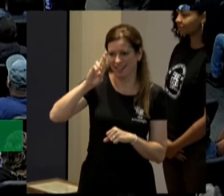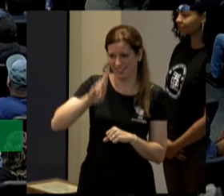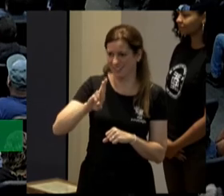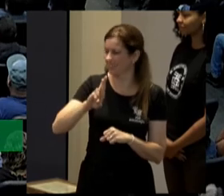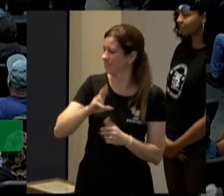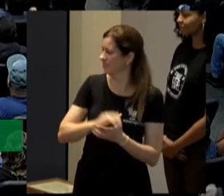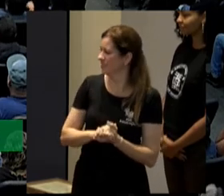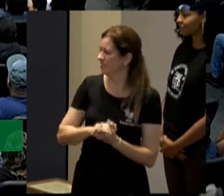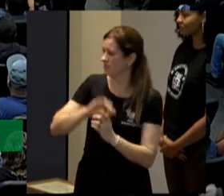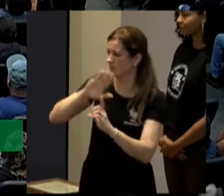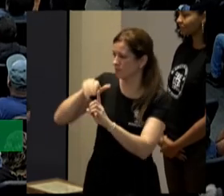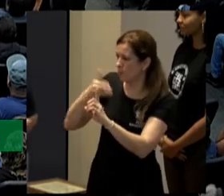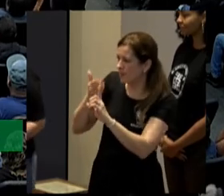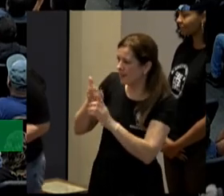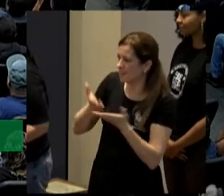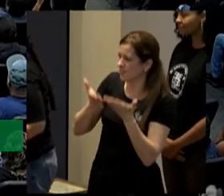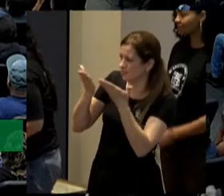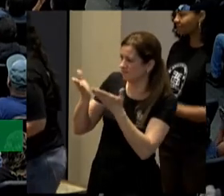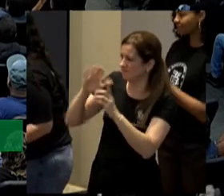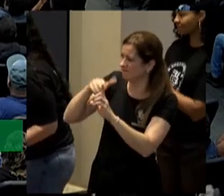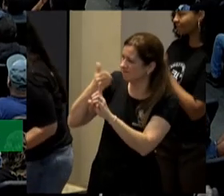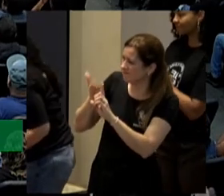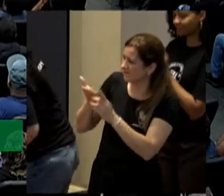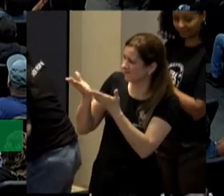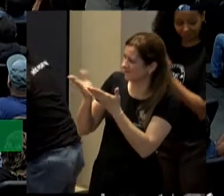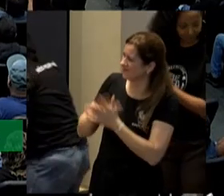receber a homenagem. Tu vai falar depois.